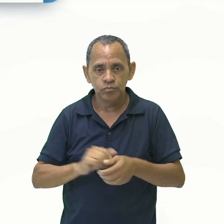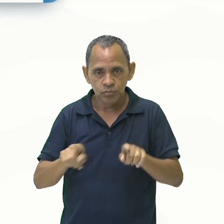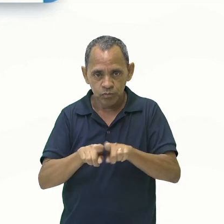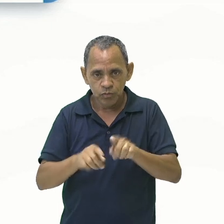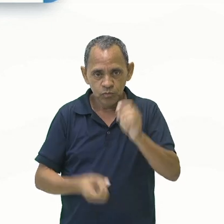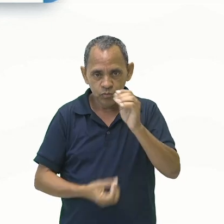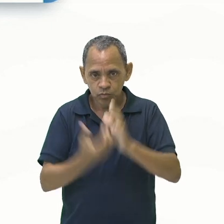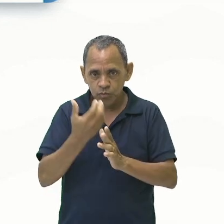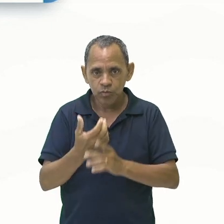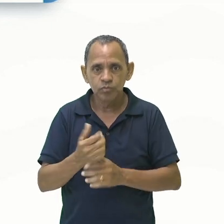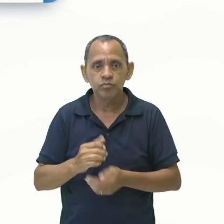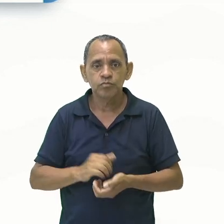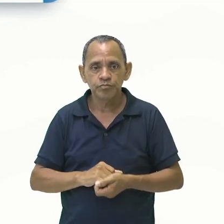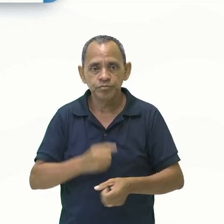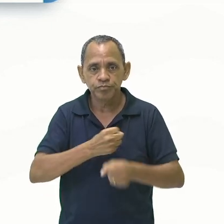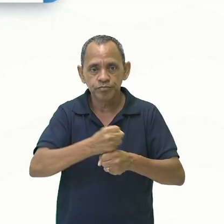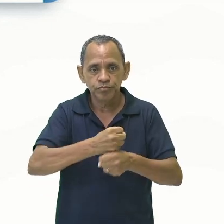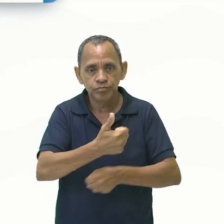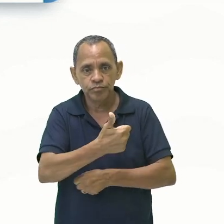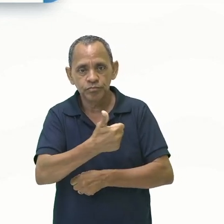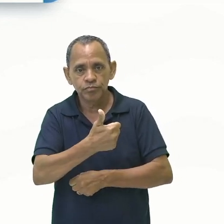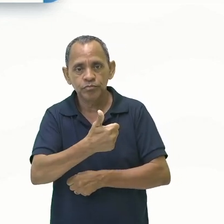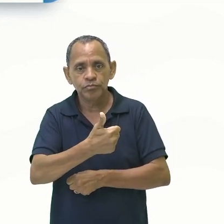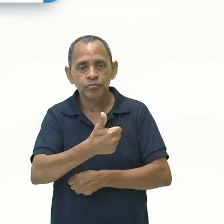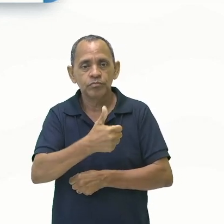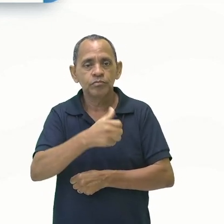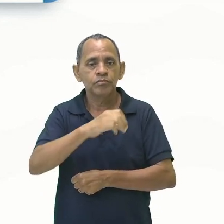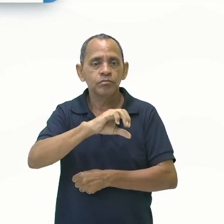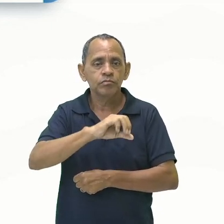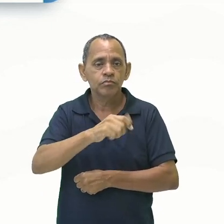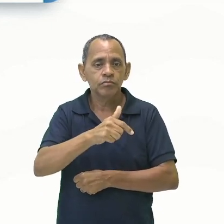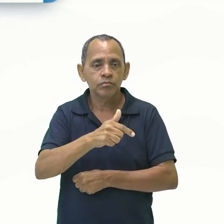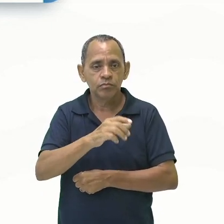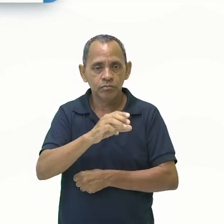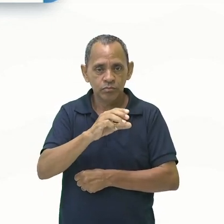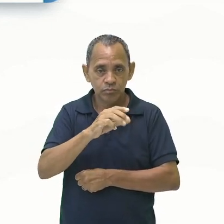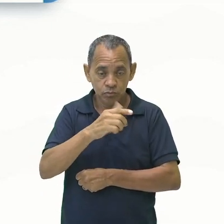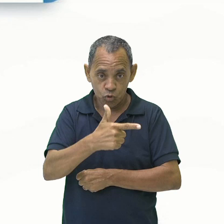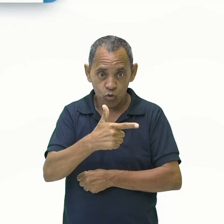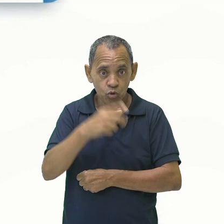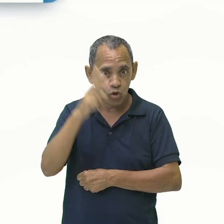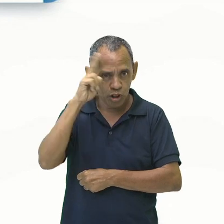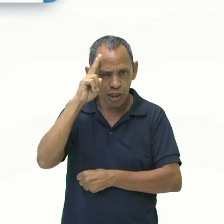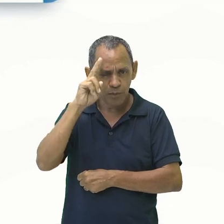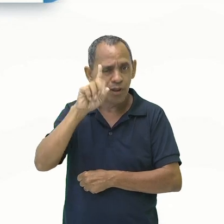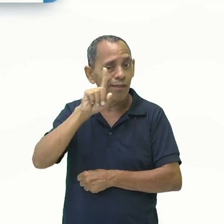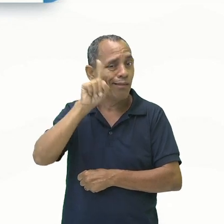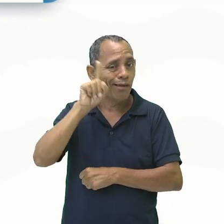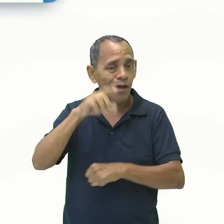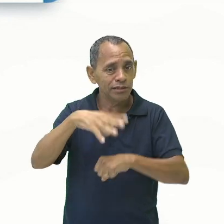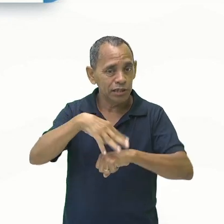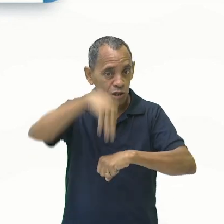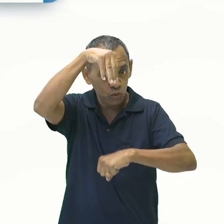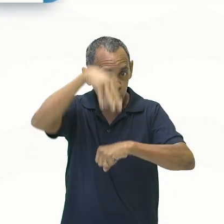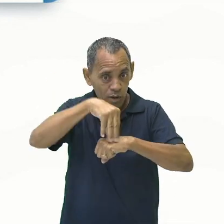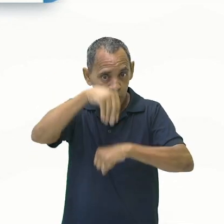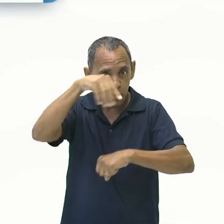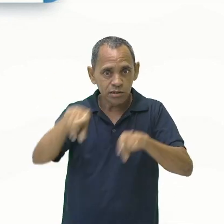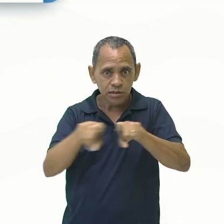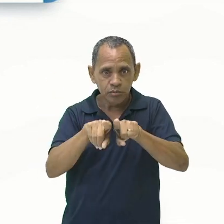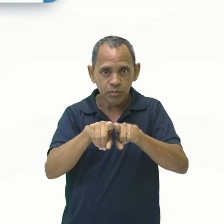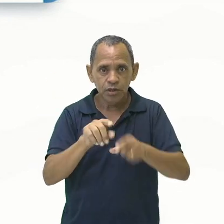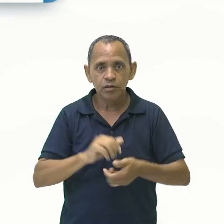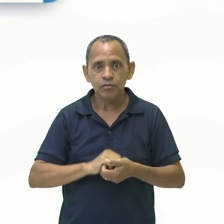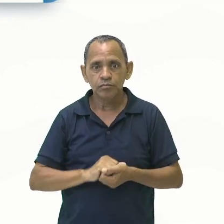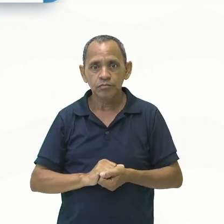foi criado em 72, ali durante a Conferência de Estocolmo, lá na Suécia. Ele é um programa e não uma agência. O que isso significa